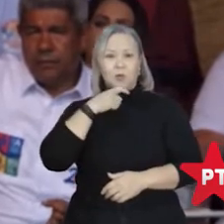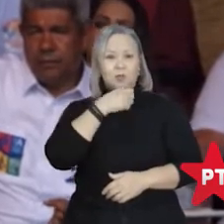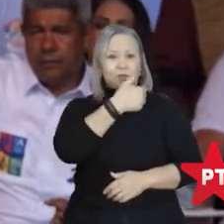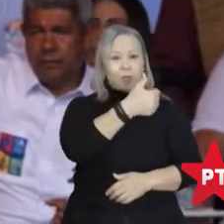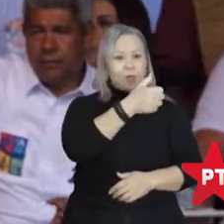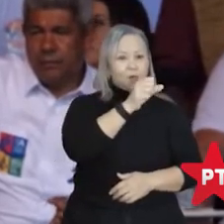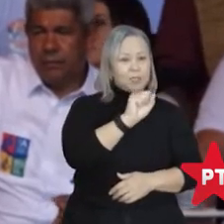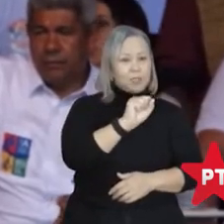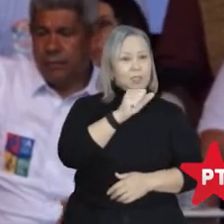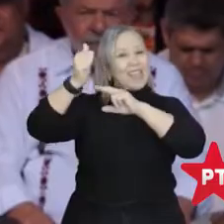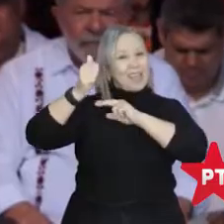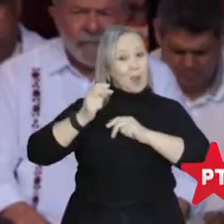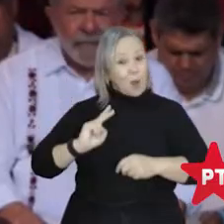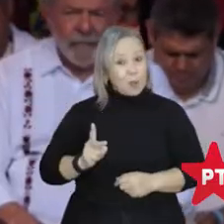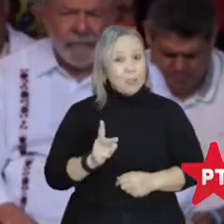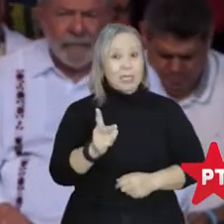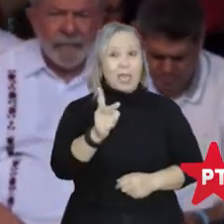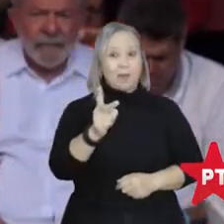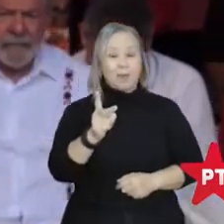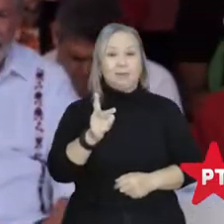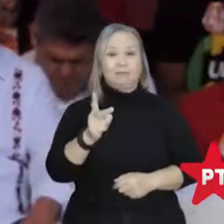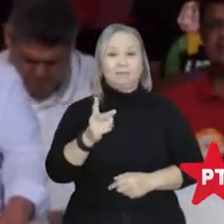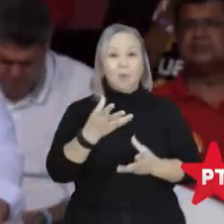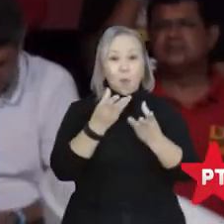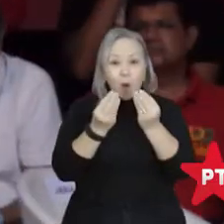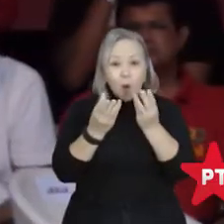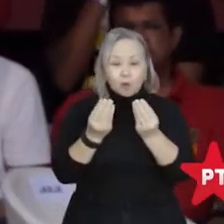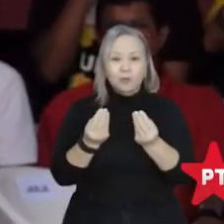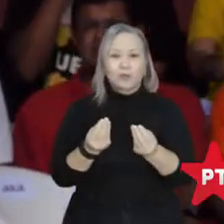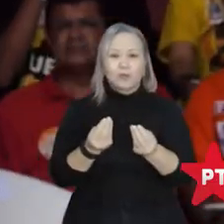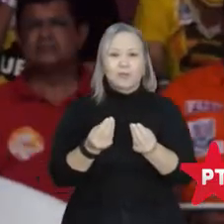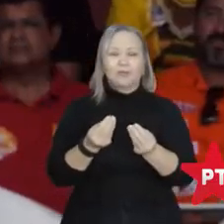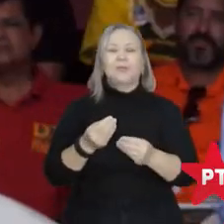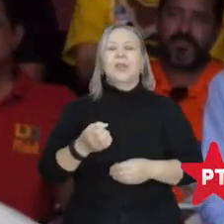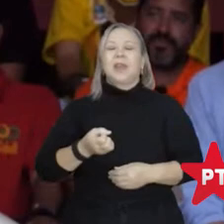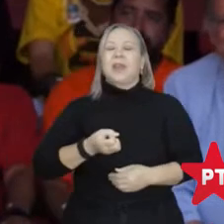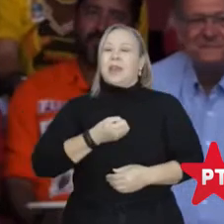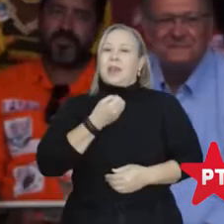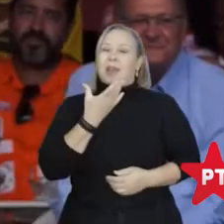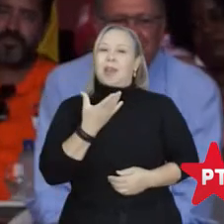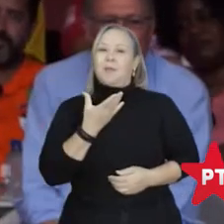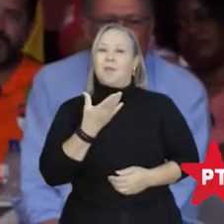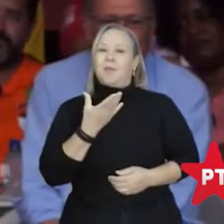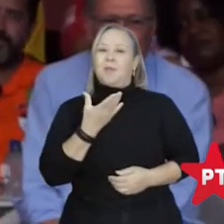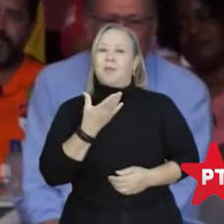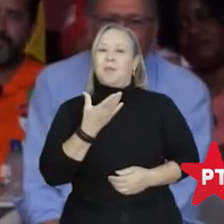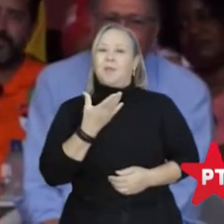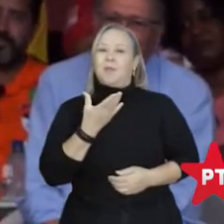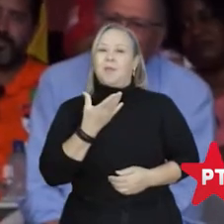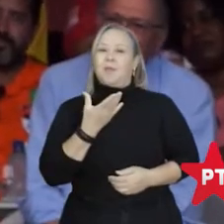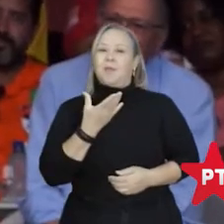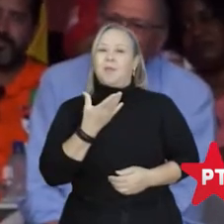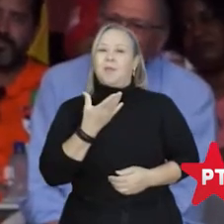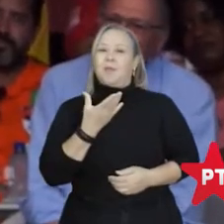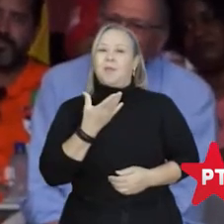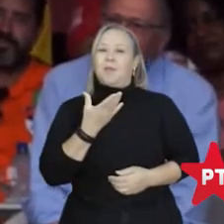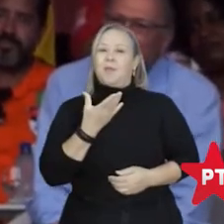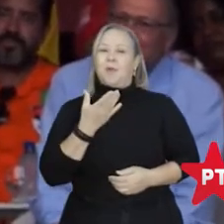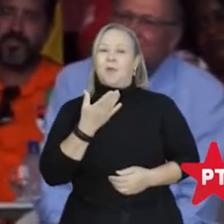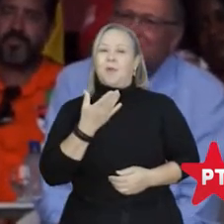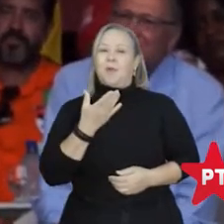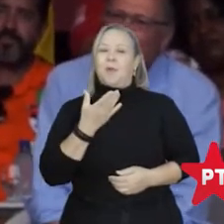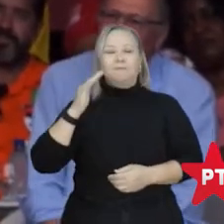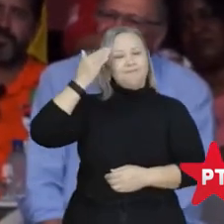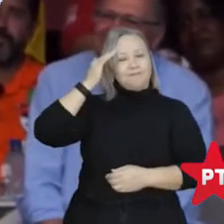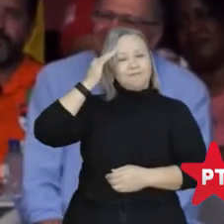vamos ter que puxar a fila e é bom que a gente entenda que a independência não é só deixar de ser colônia